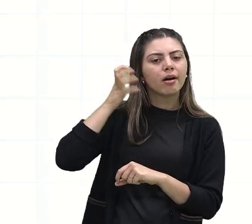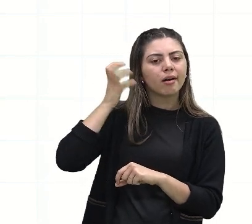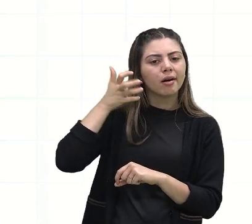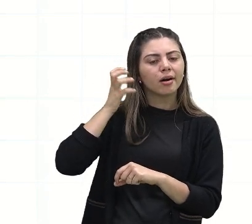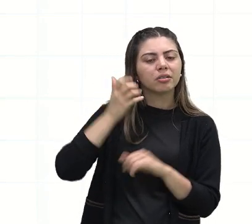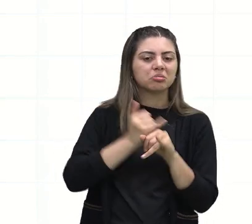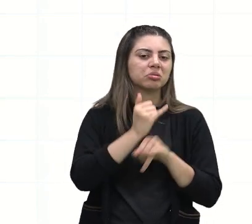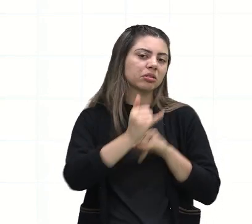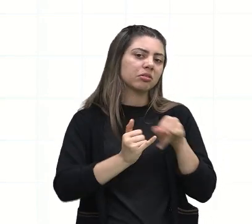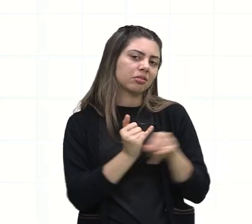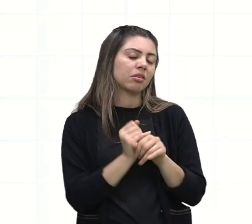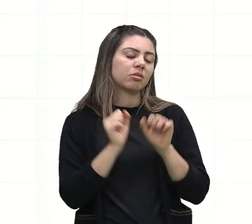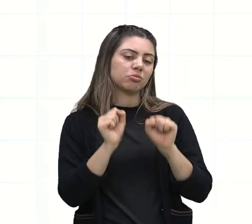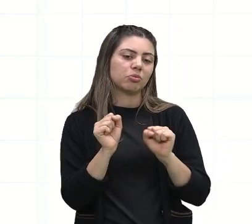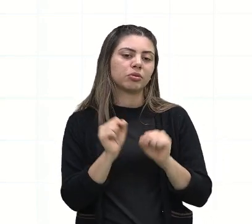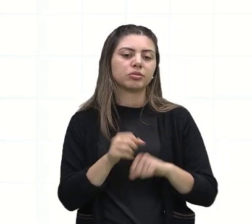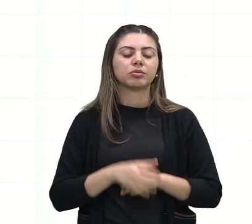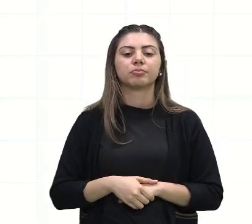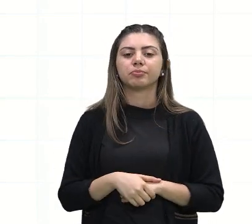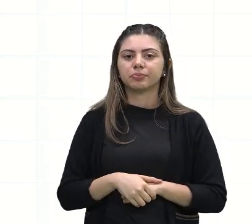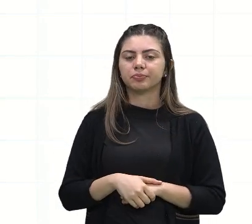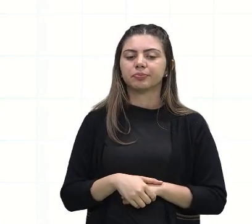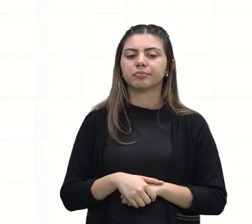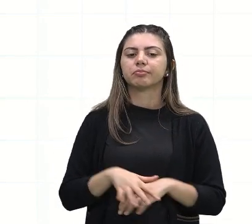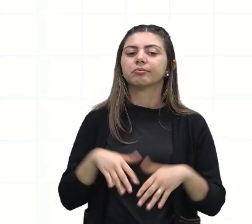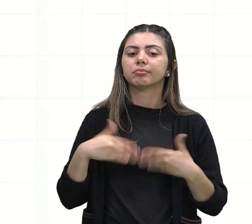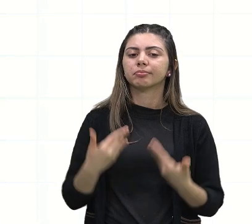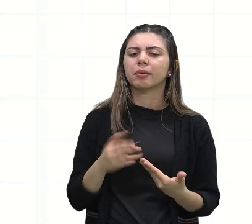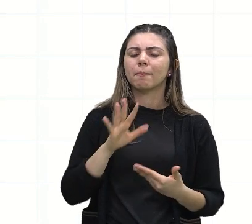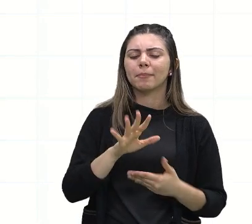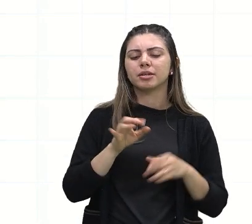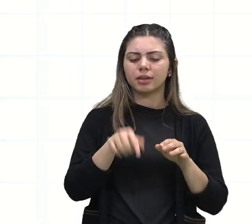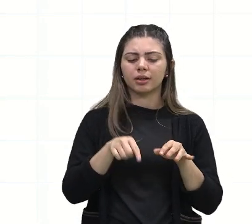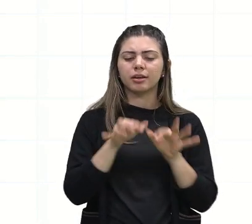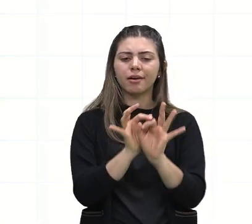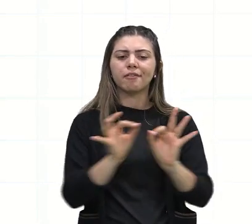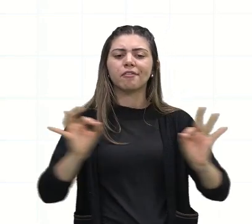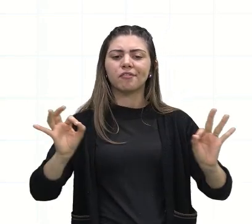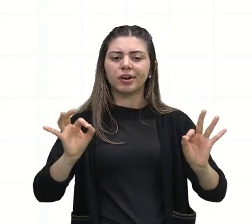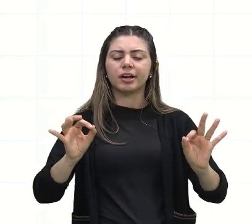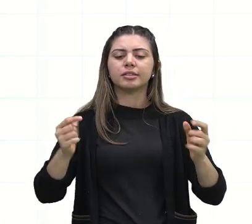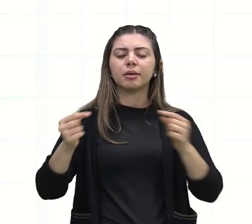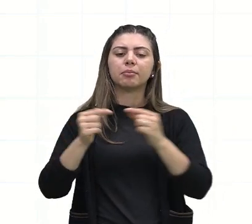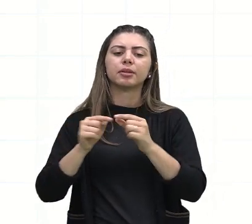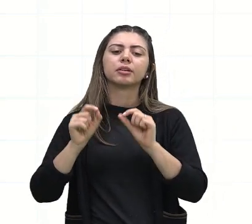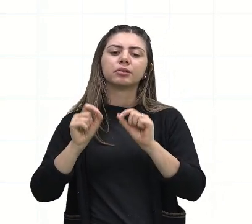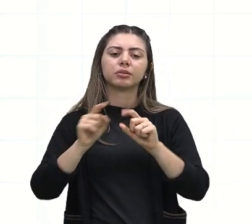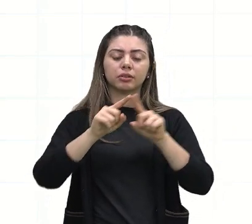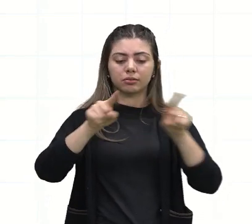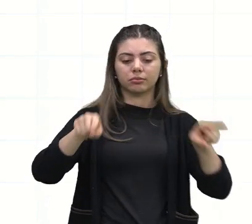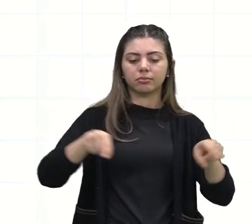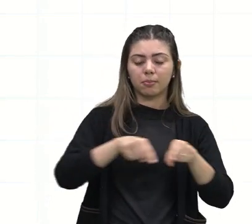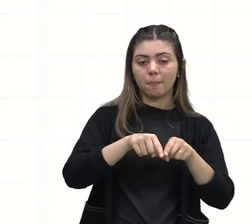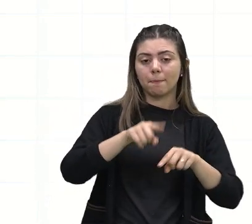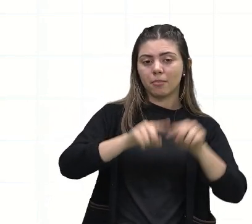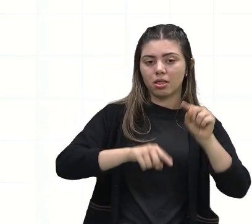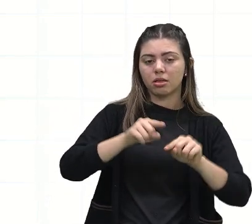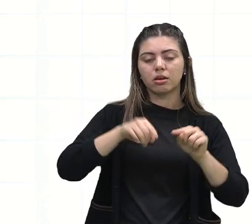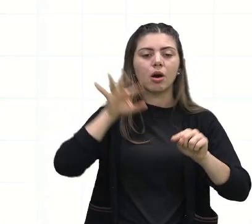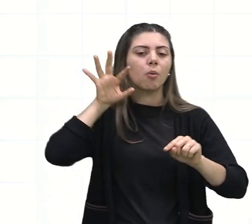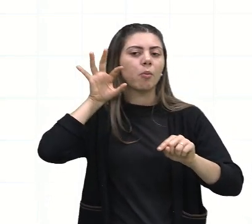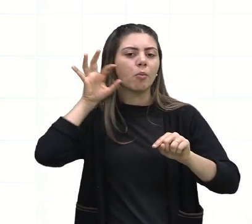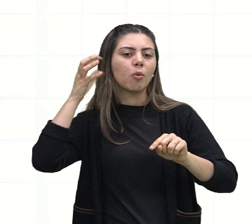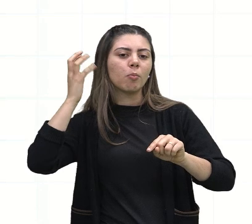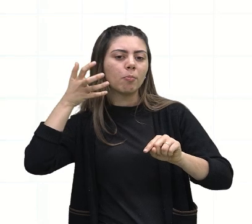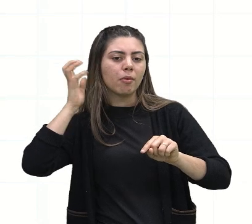online, né? Então, aqui que eu estou me referindo a essa frase, ele é o rádio é o objeto, né? A